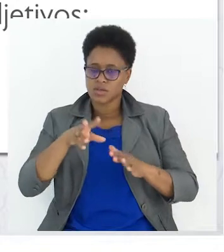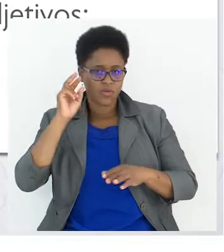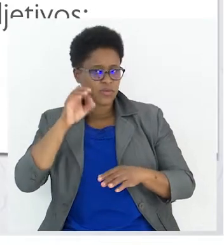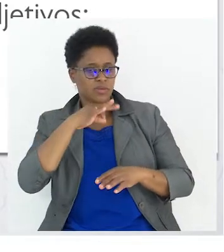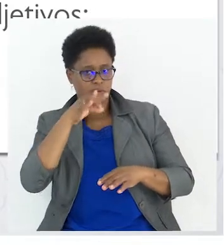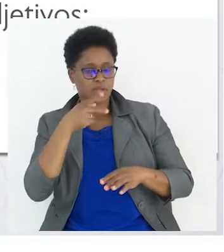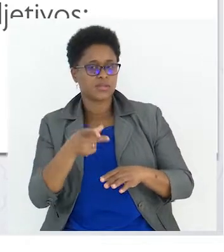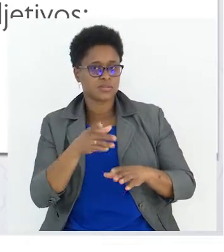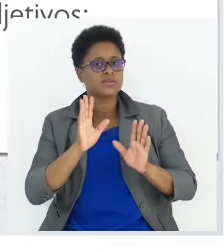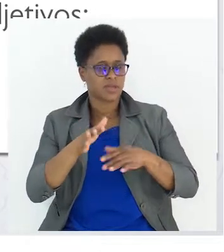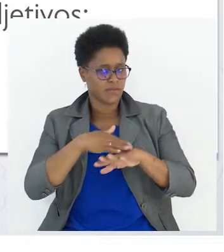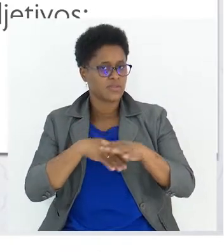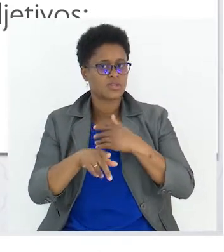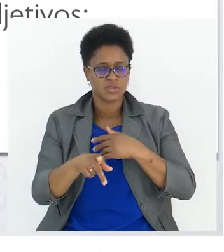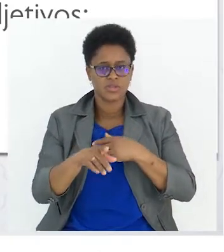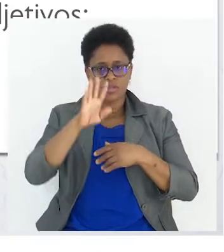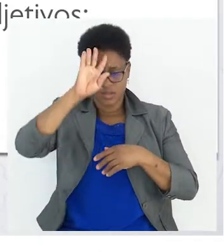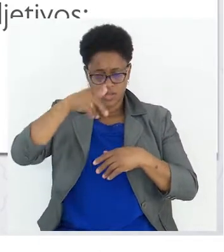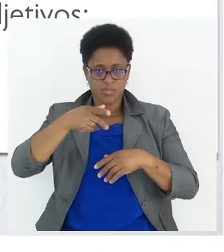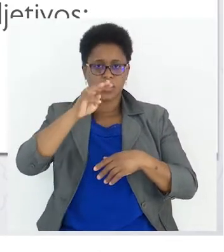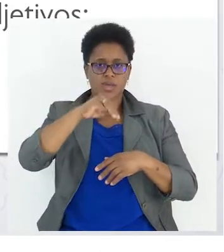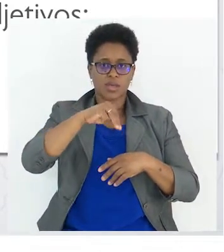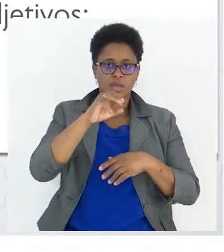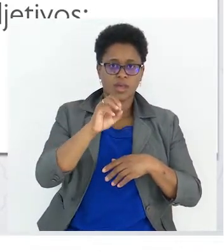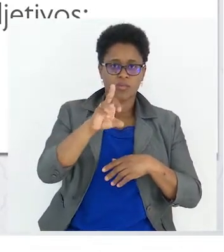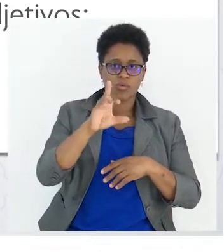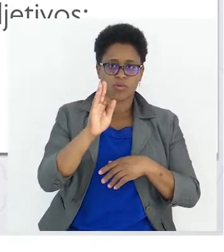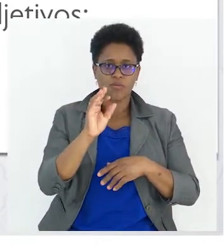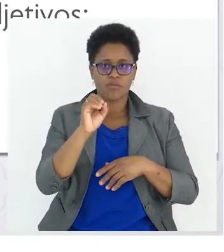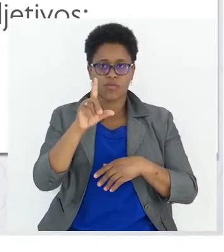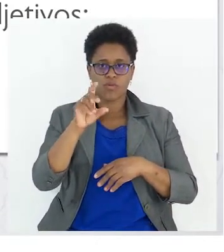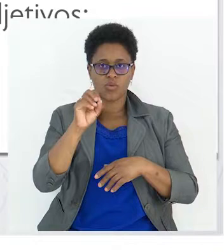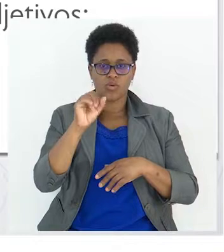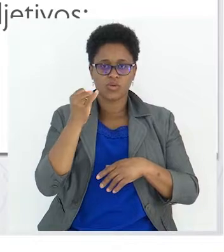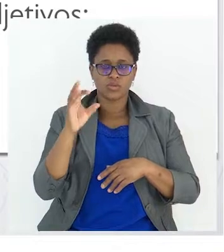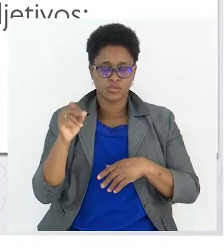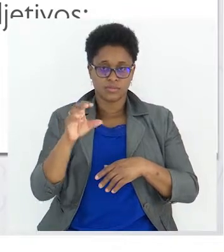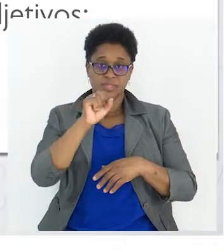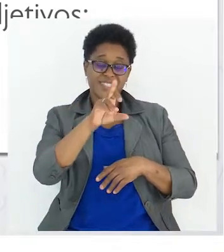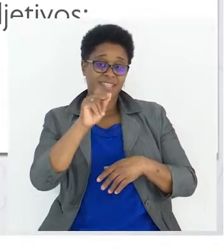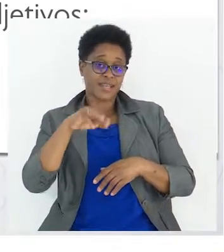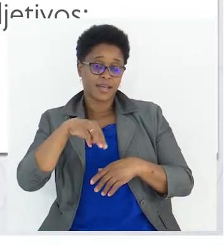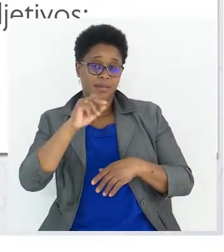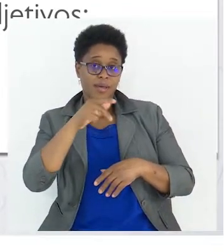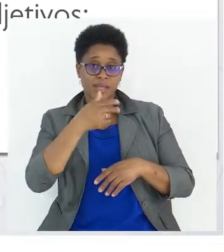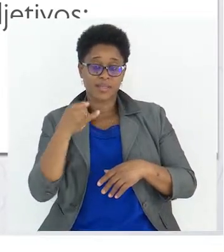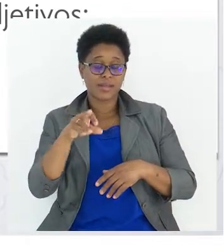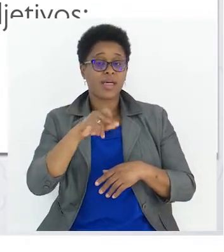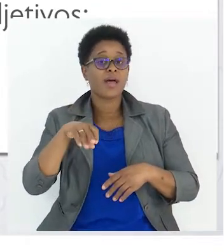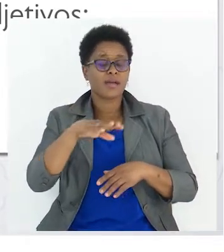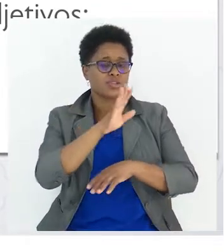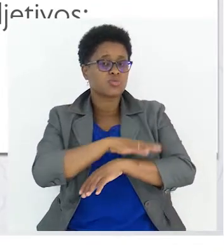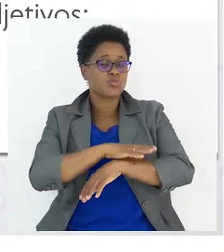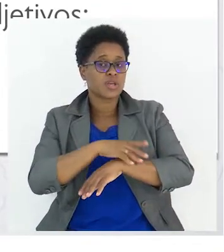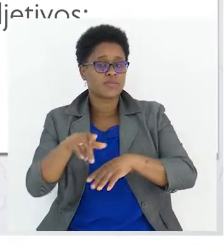isto, é saber que a morfologia é aquela área da gramática